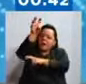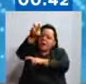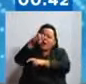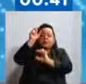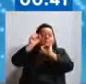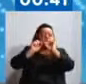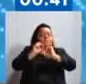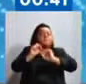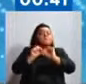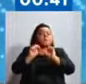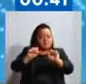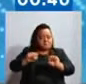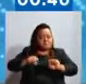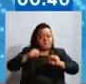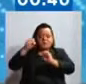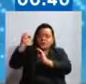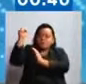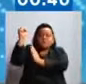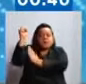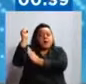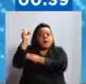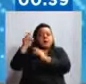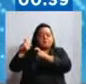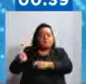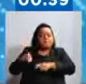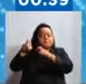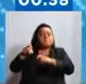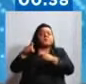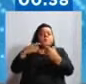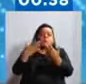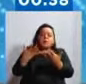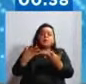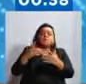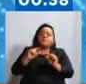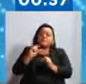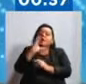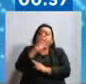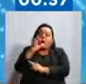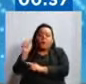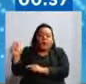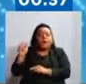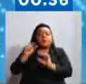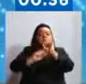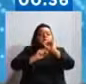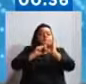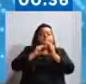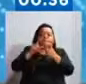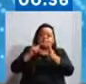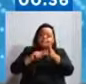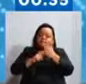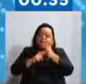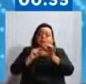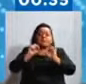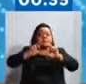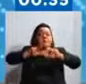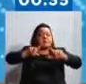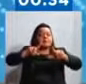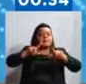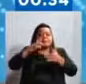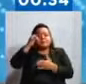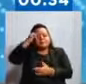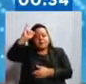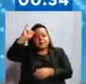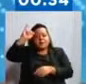produtor rural. Fortalecendo o produtor rural com assistência, com calcário, com mecanização, nós vamos evitar com que ele desmate